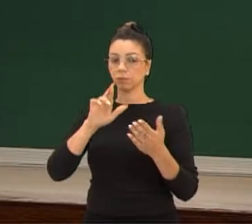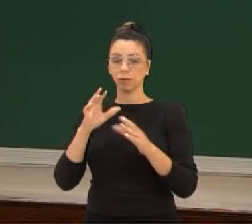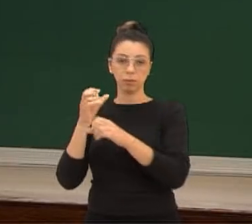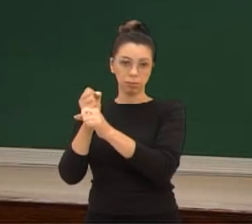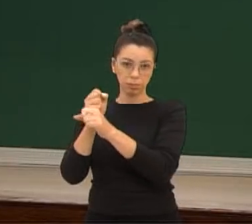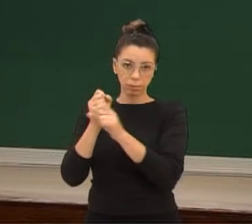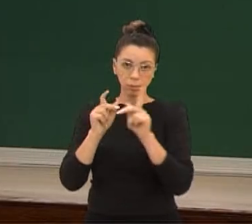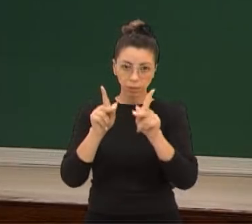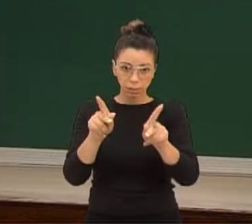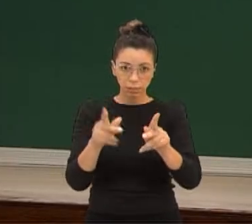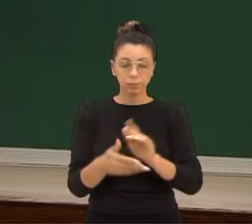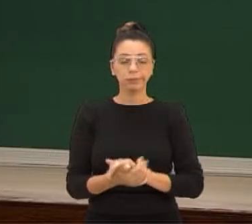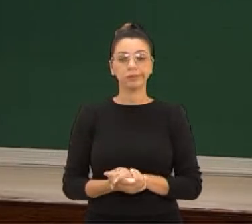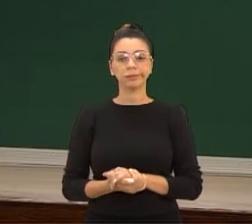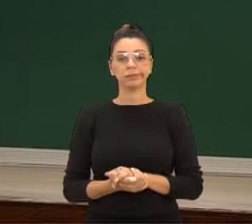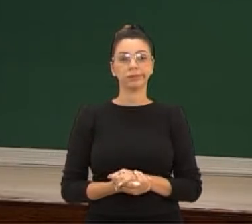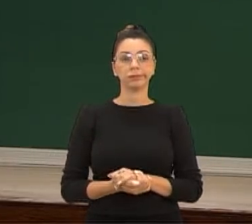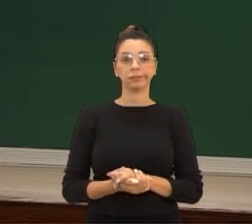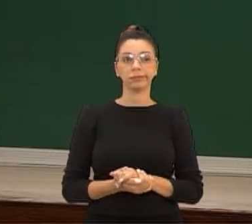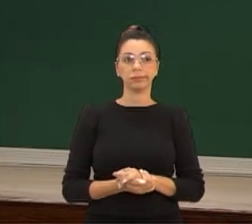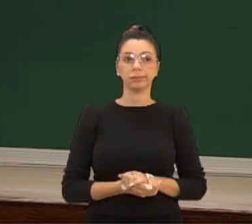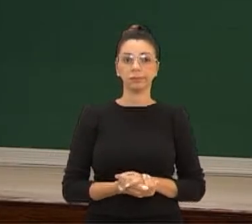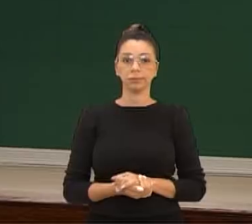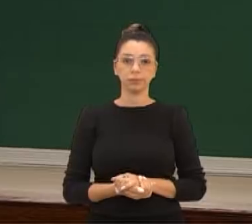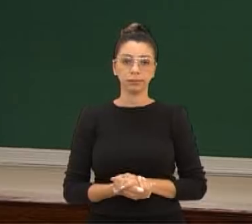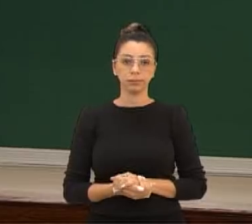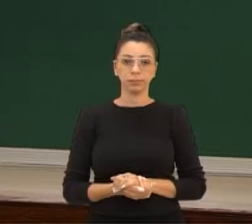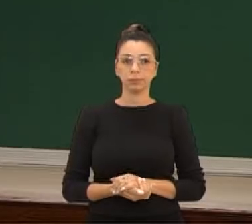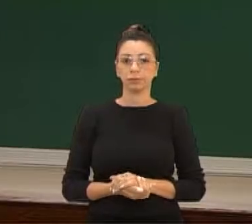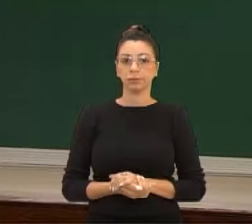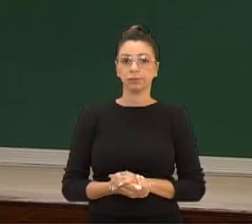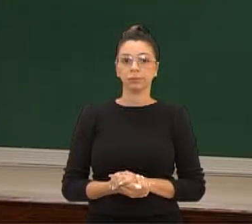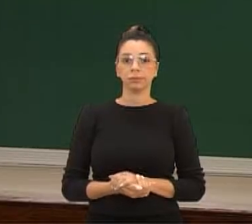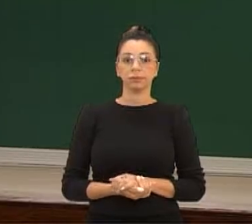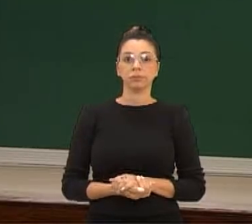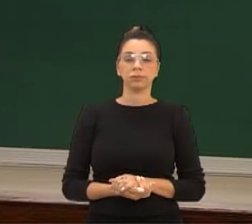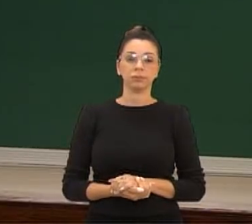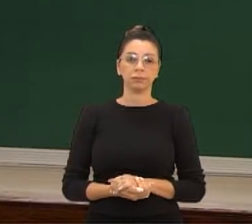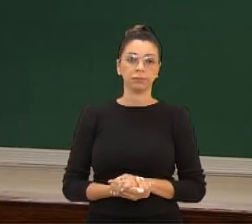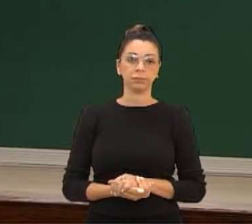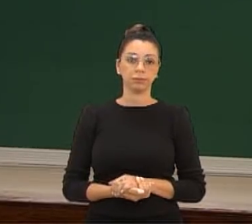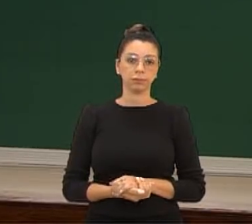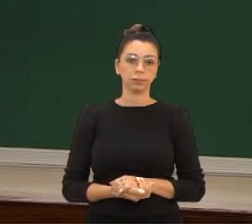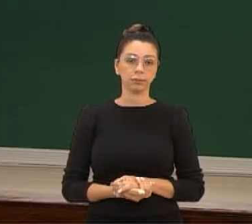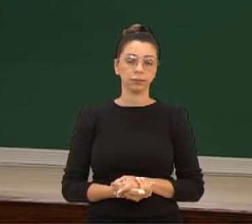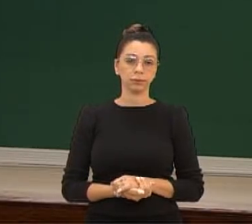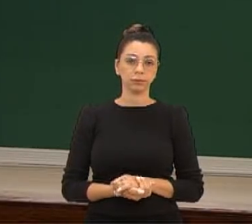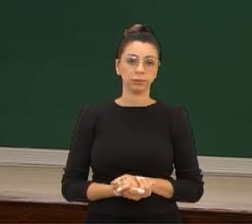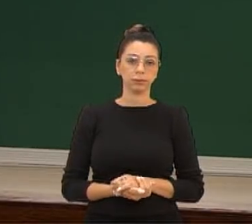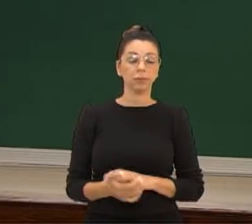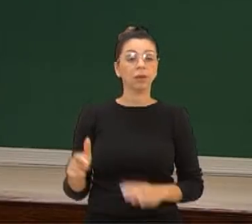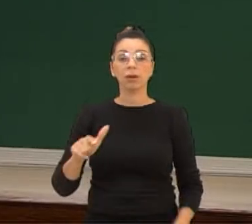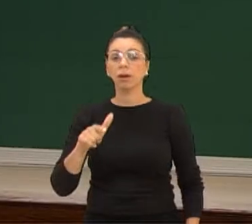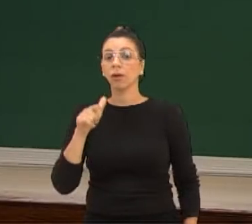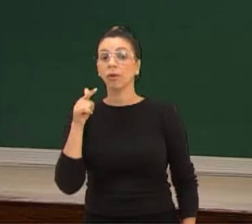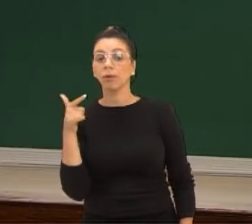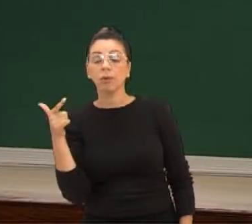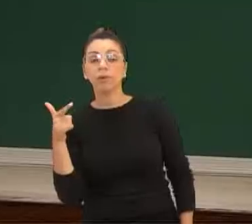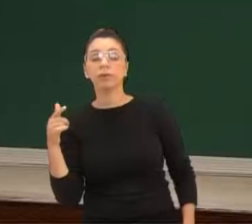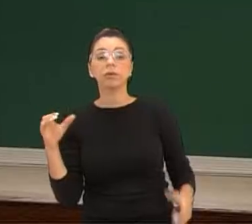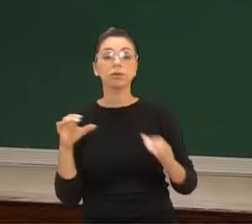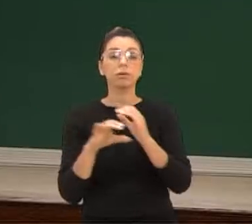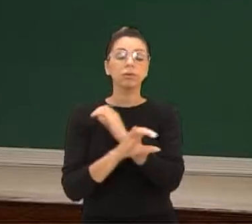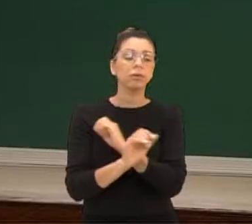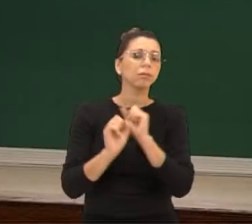cálculos, ok? Tudo bem até aqui? Então vamos lá. E aí, qual a outra conclusão que nós